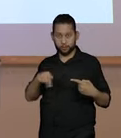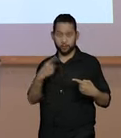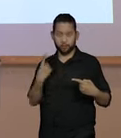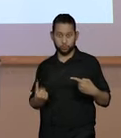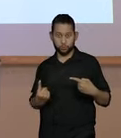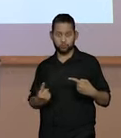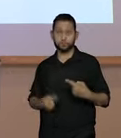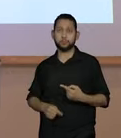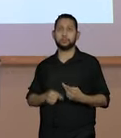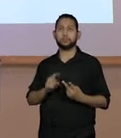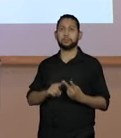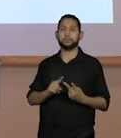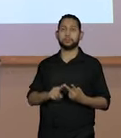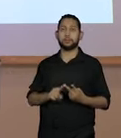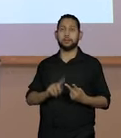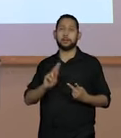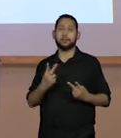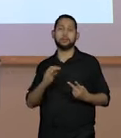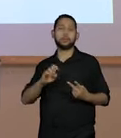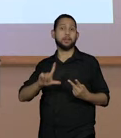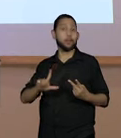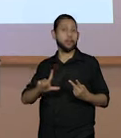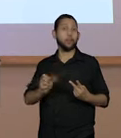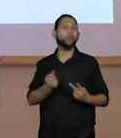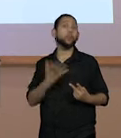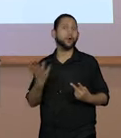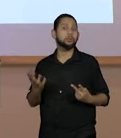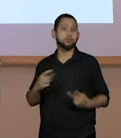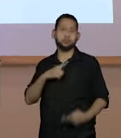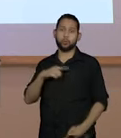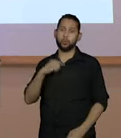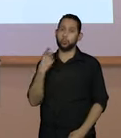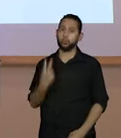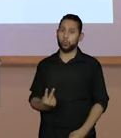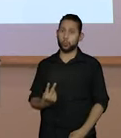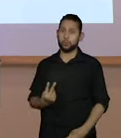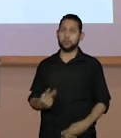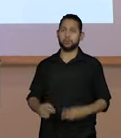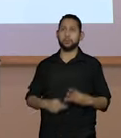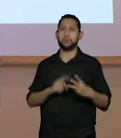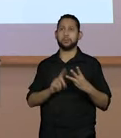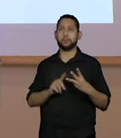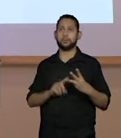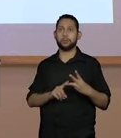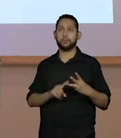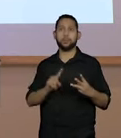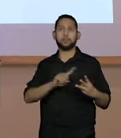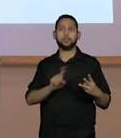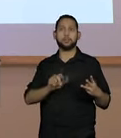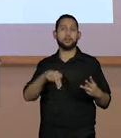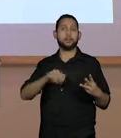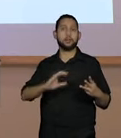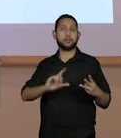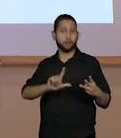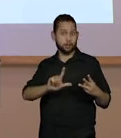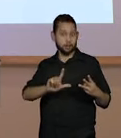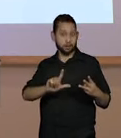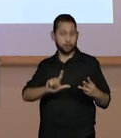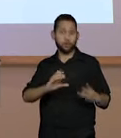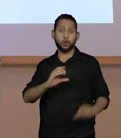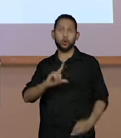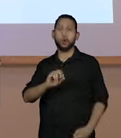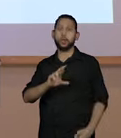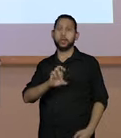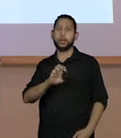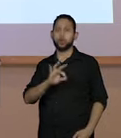1, para o ácido clorídrico, 2, para o cloreto de